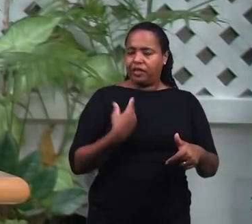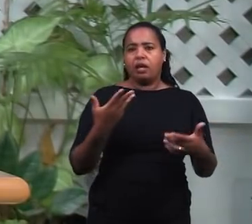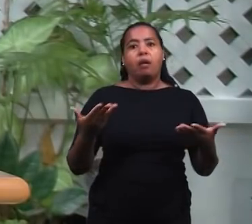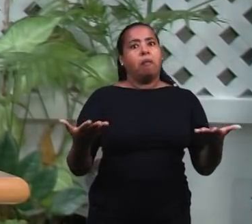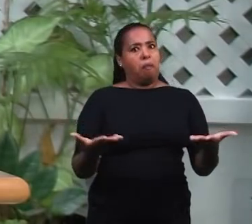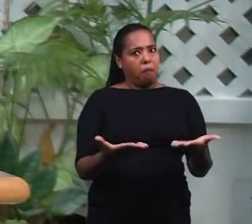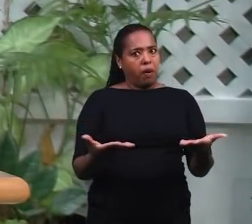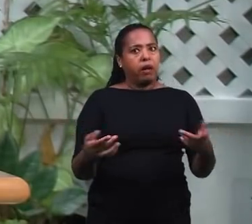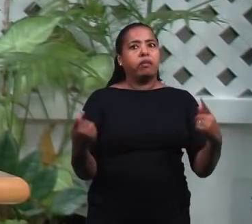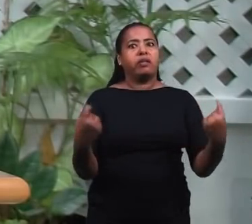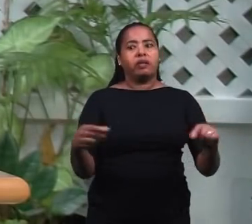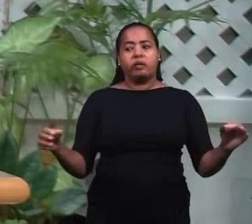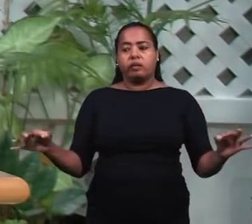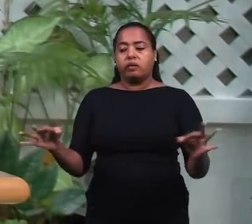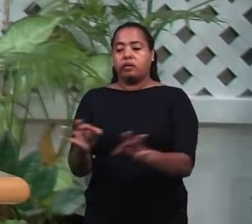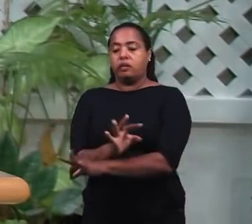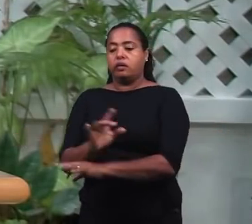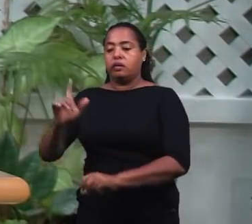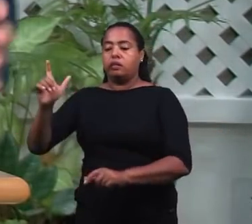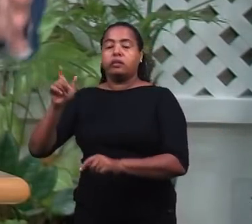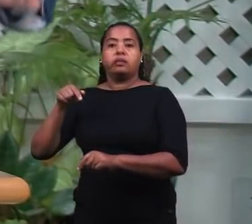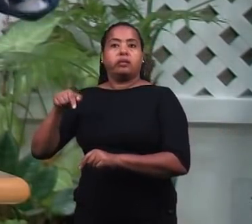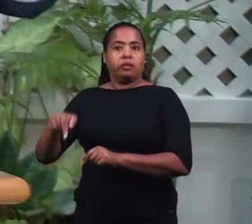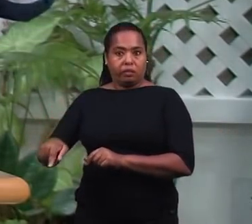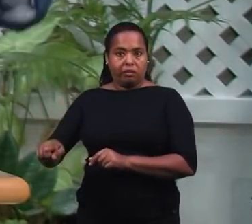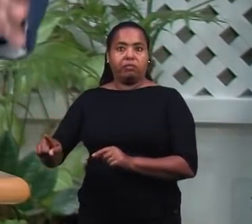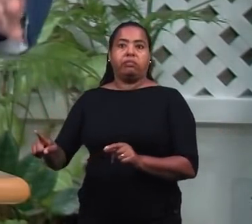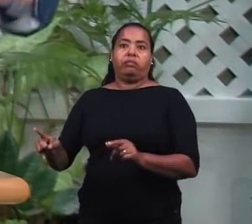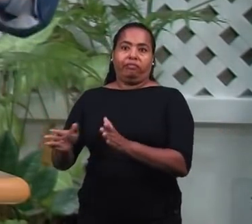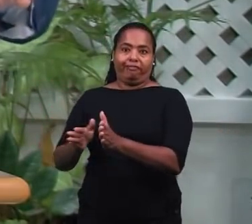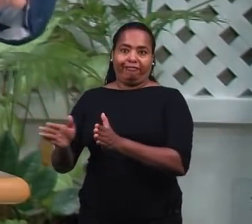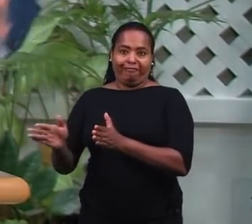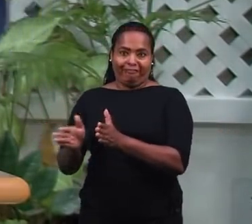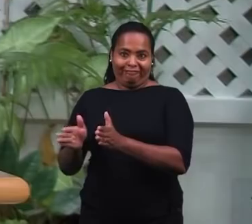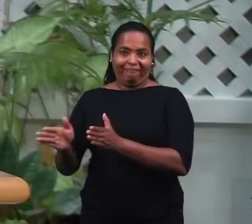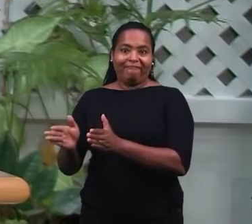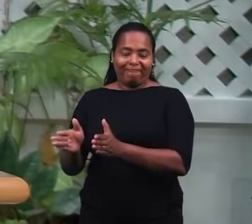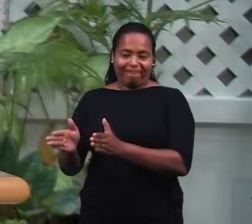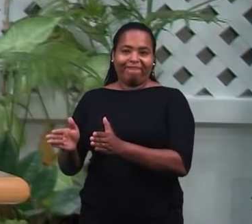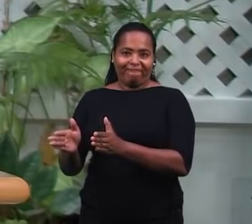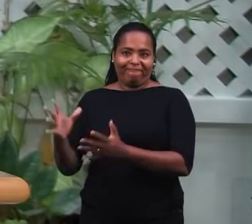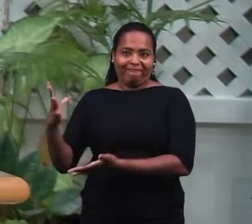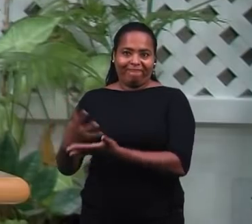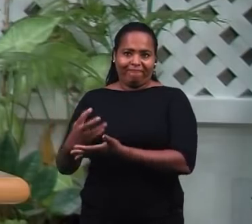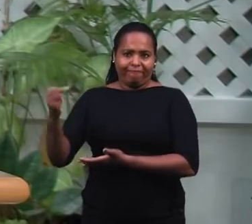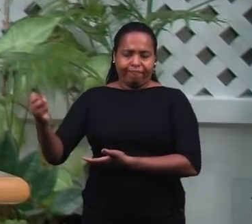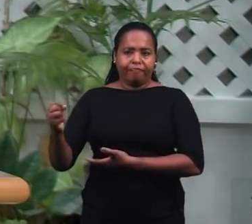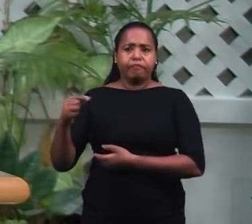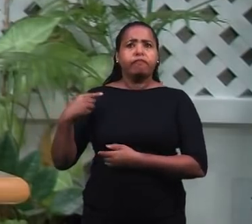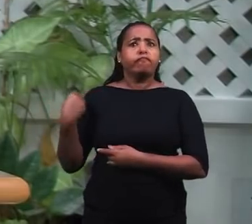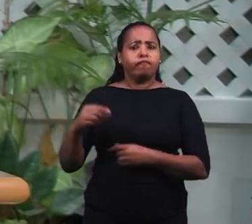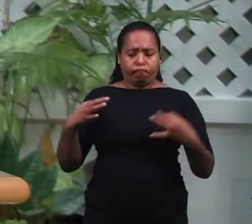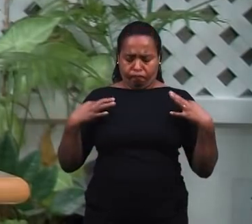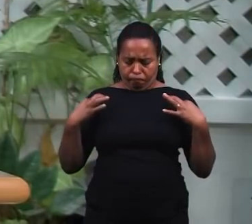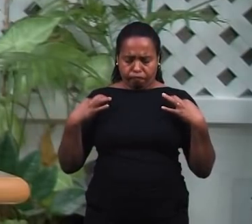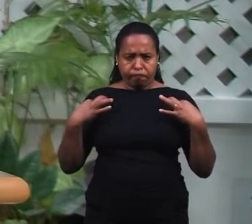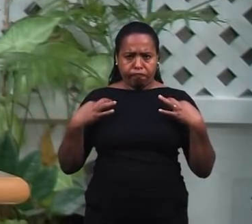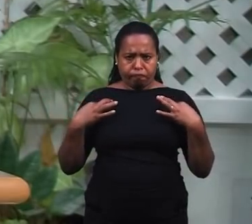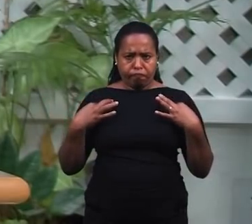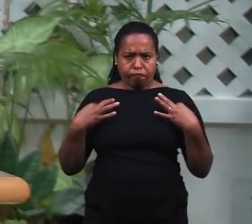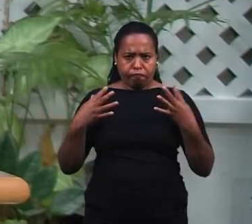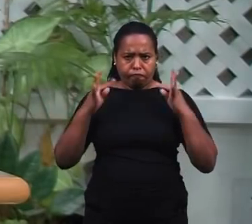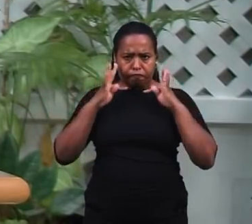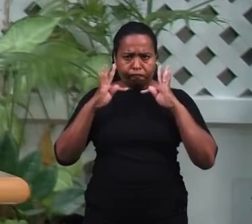para esse momento. Então, para estar pronto para esse momento, as vestes estão